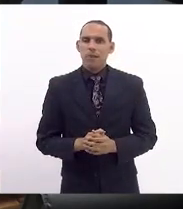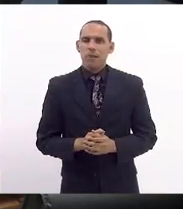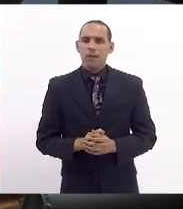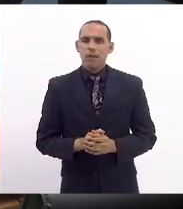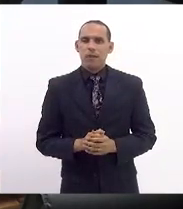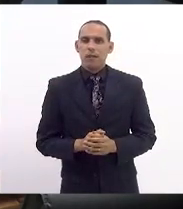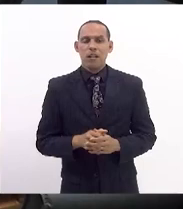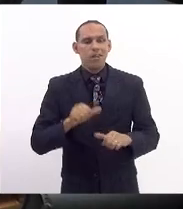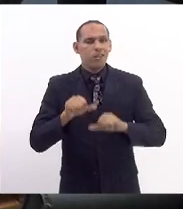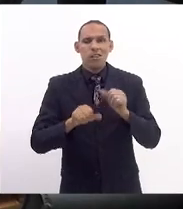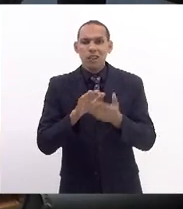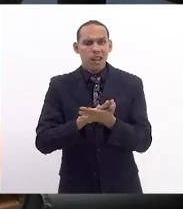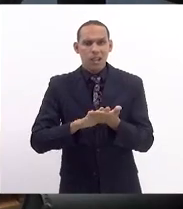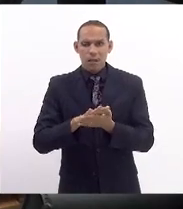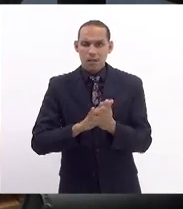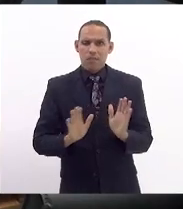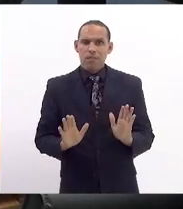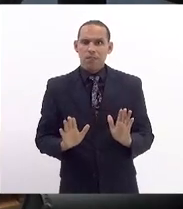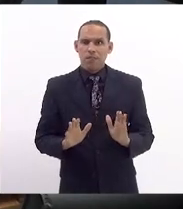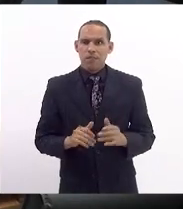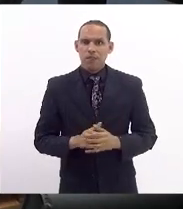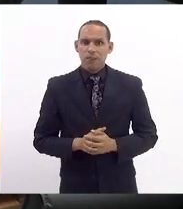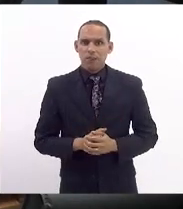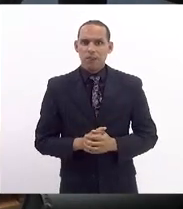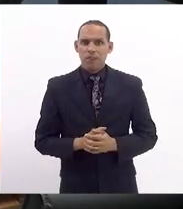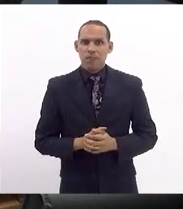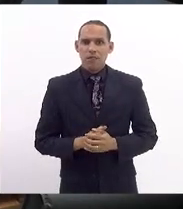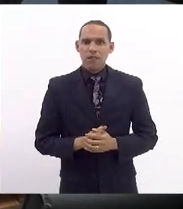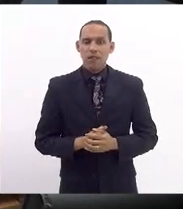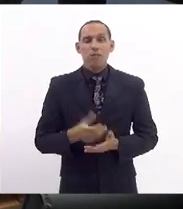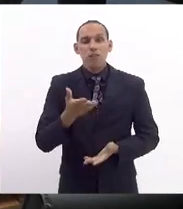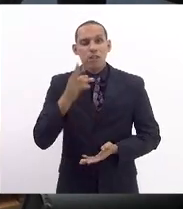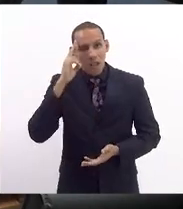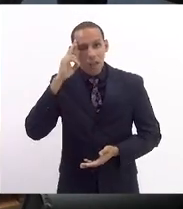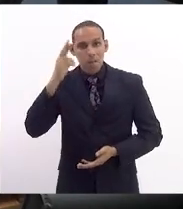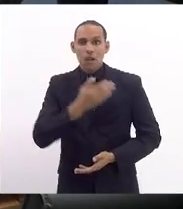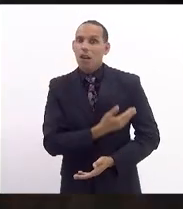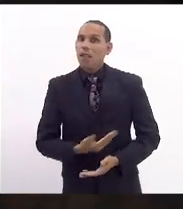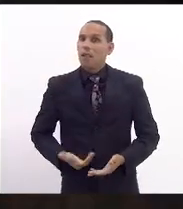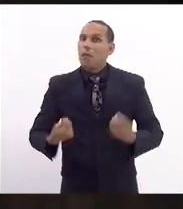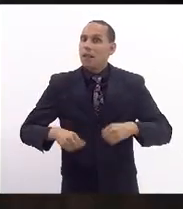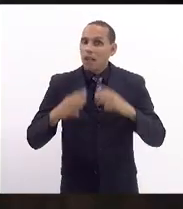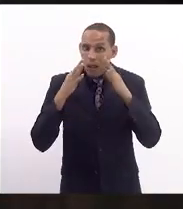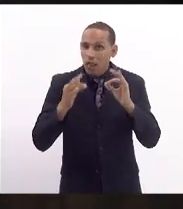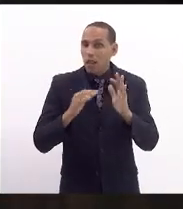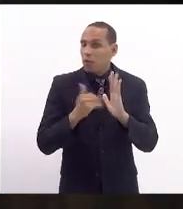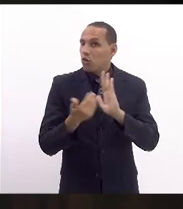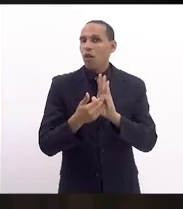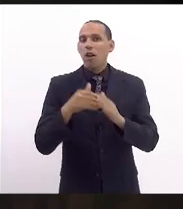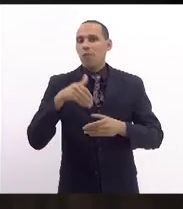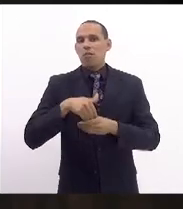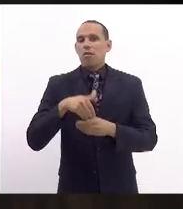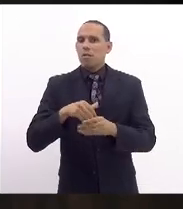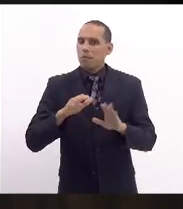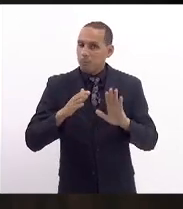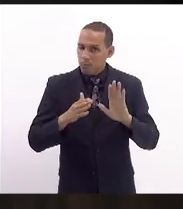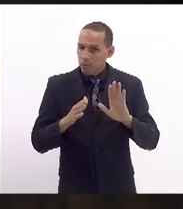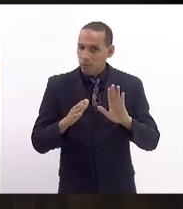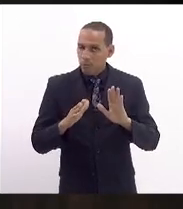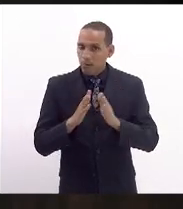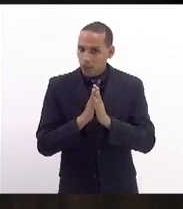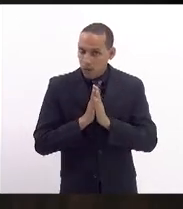tu virou nada O que representa o governo tem que tar atento nas votações todas não só essa por favor